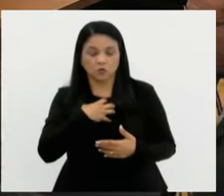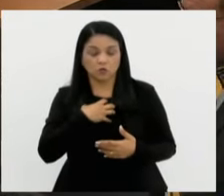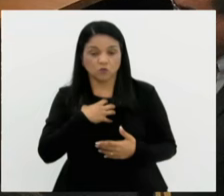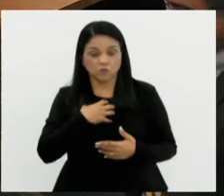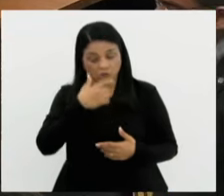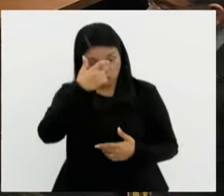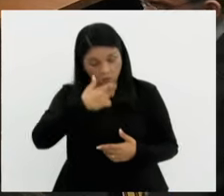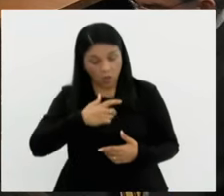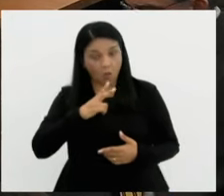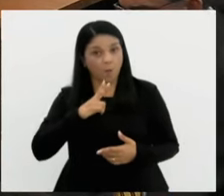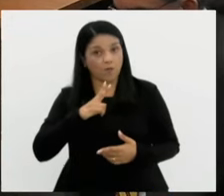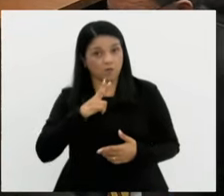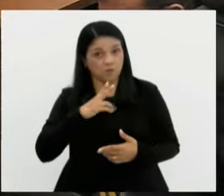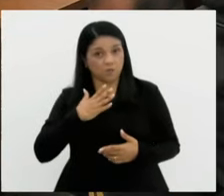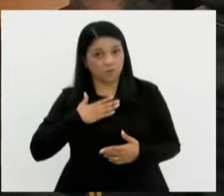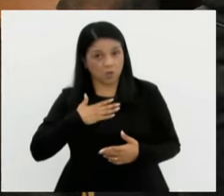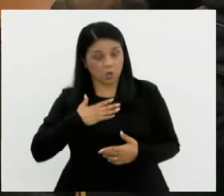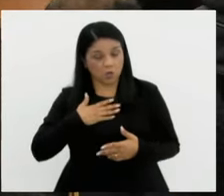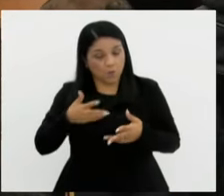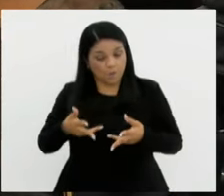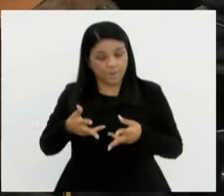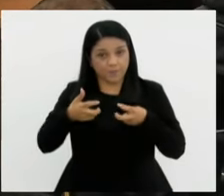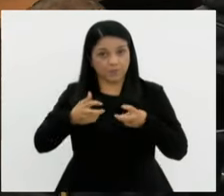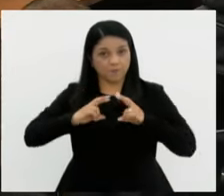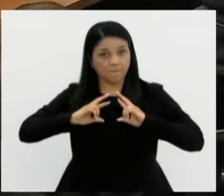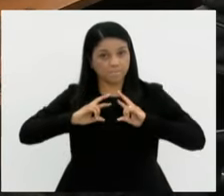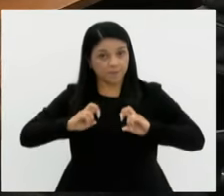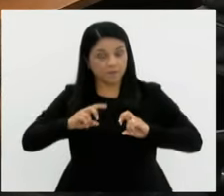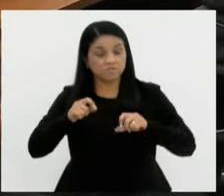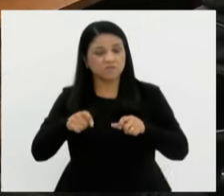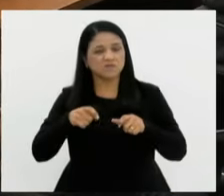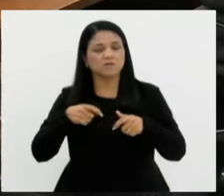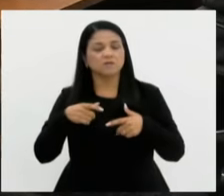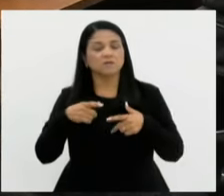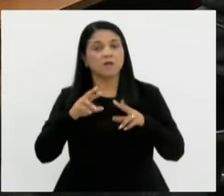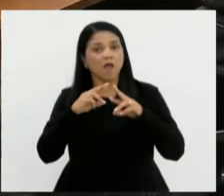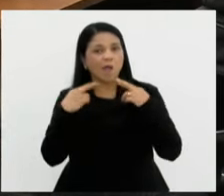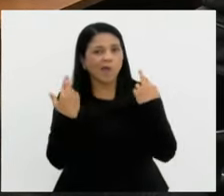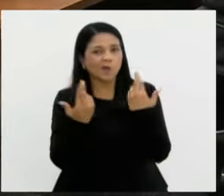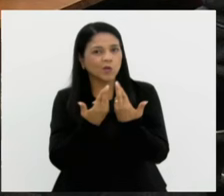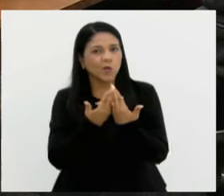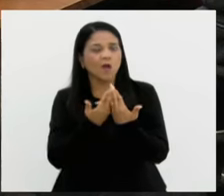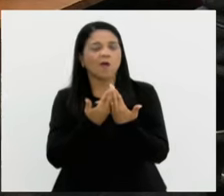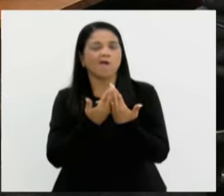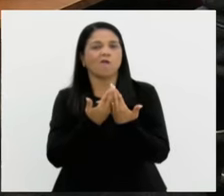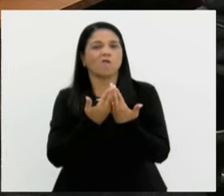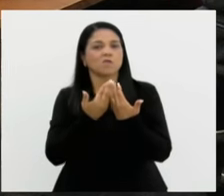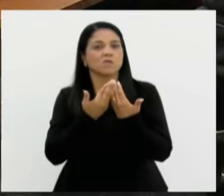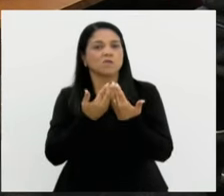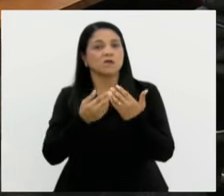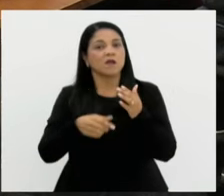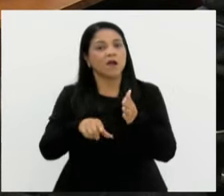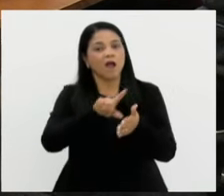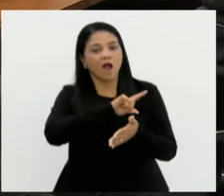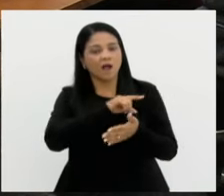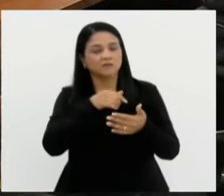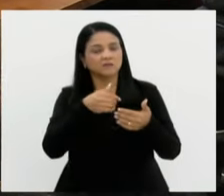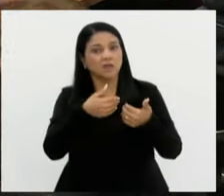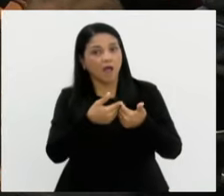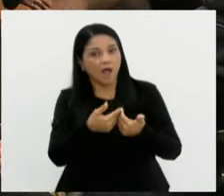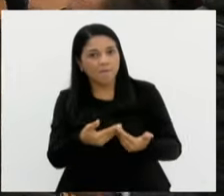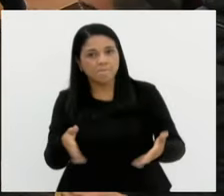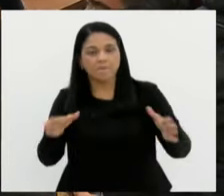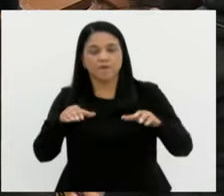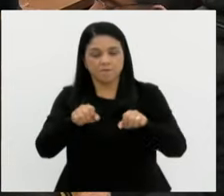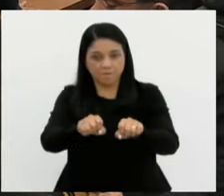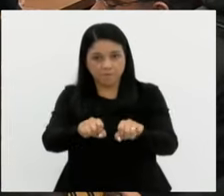me parecia um sentimento, inclusive, exposto na reunião que antecedeu a abertura dos trabalhos que Vossa Excelência fez no Palácio